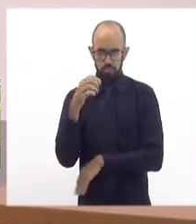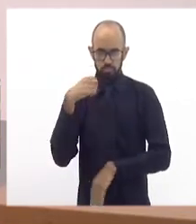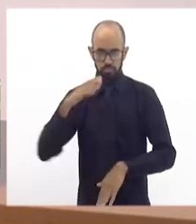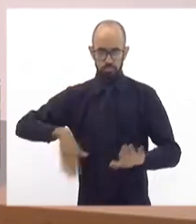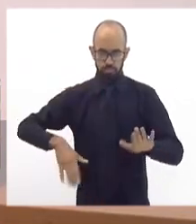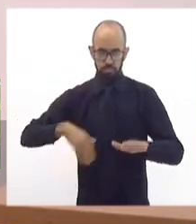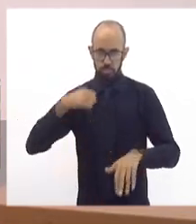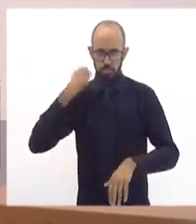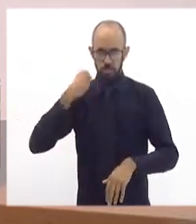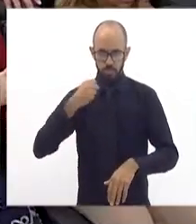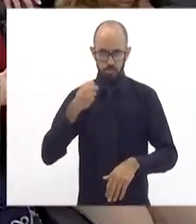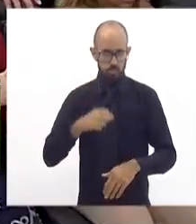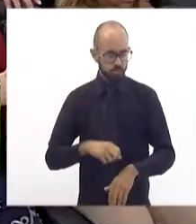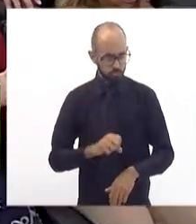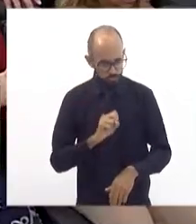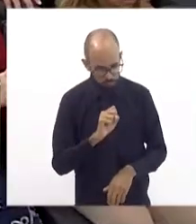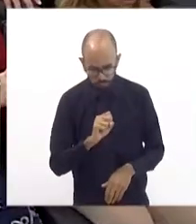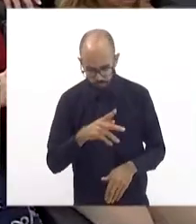em casa é